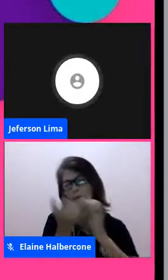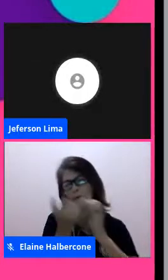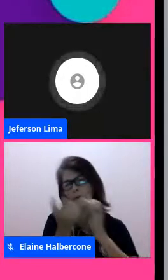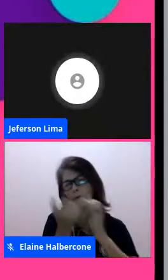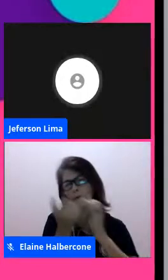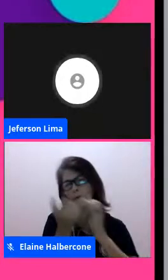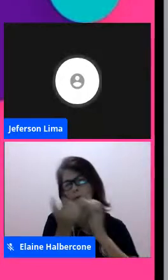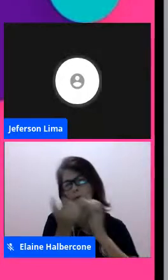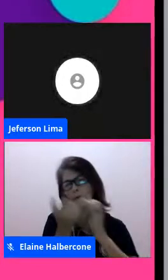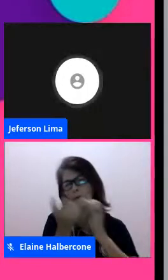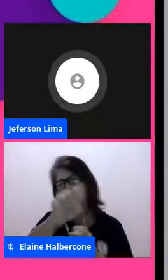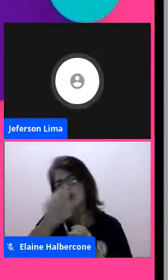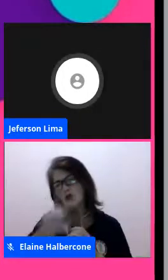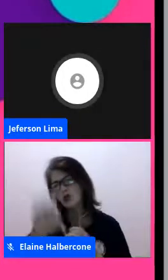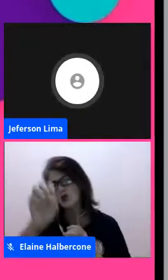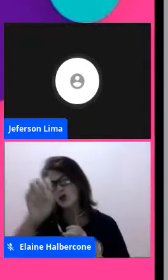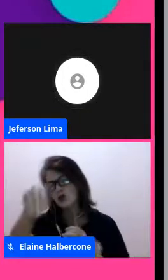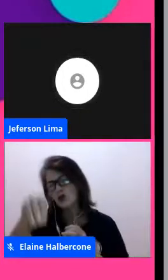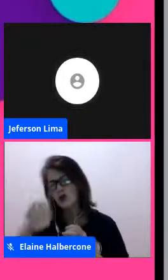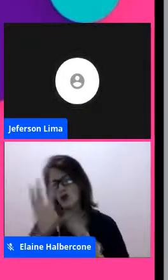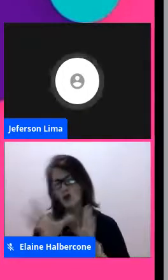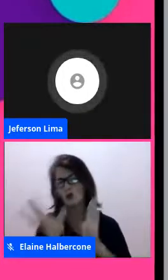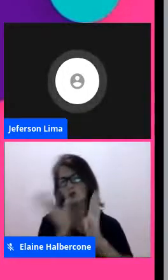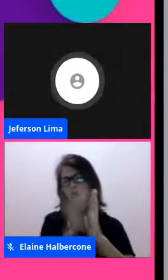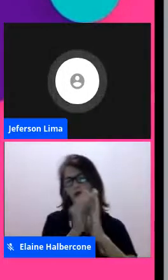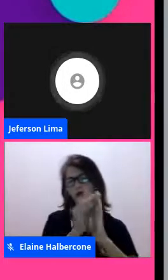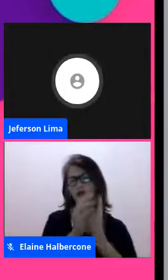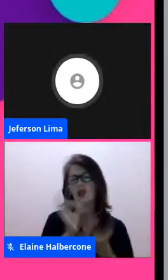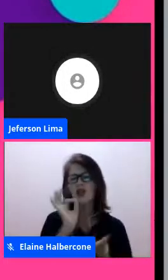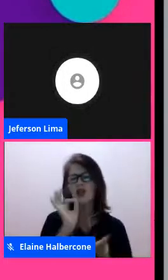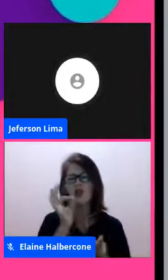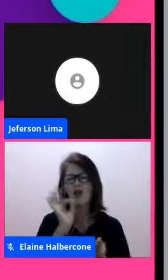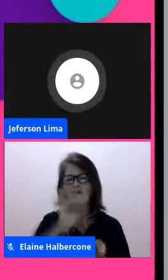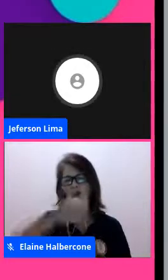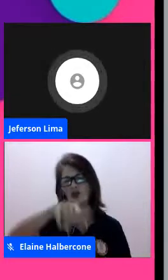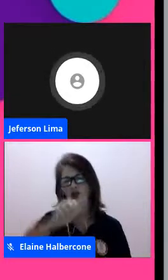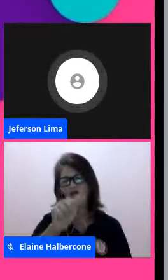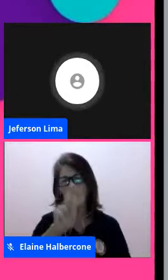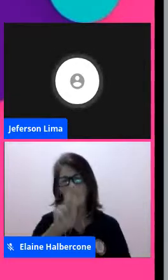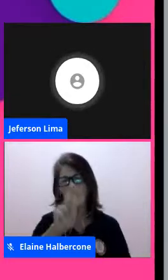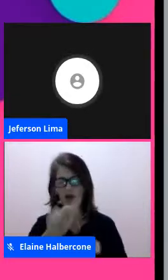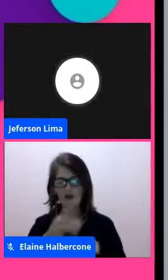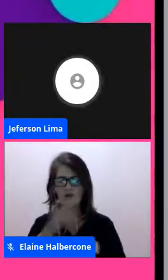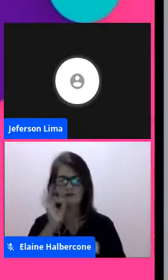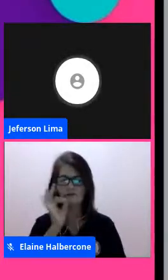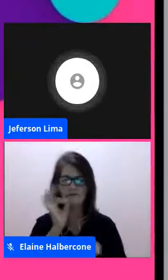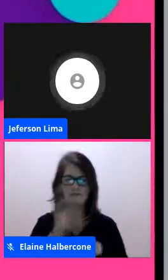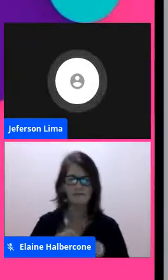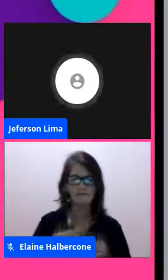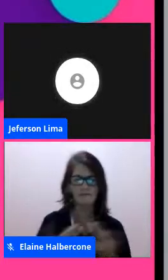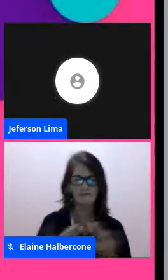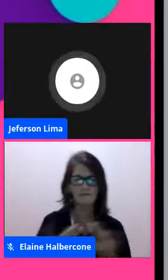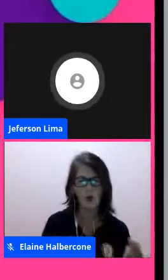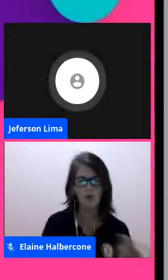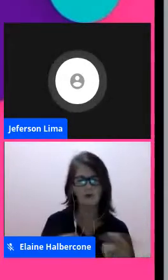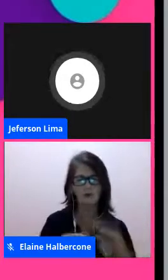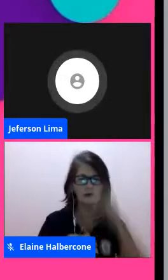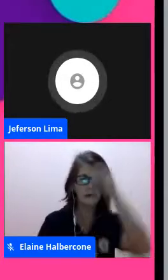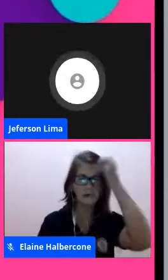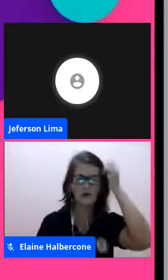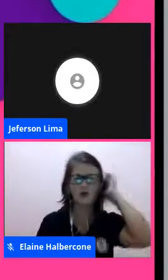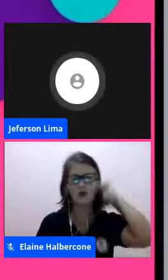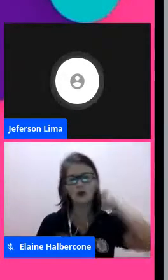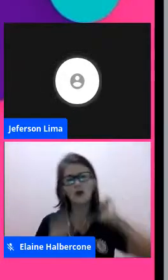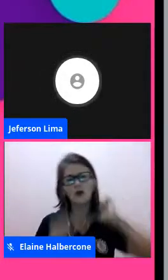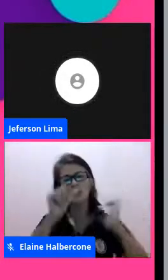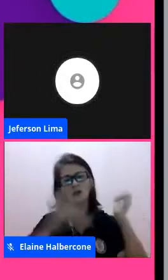anotação de JavaScript para a gente serializar objetos. Serializar objetos é mais ou menos como transformar uma coisa que está na memória